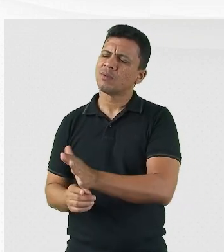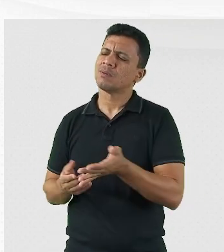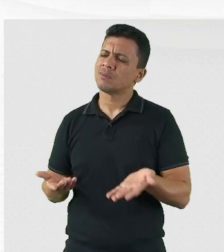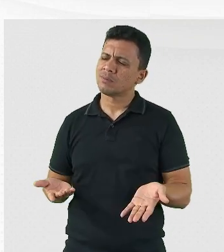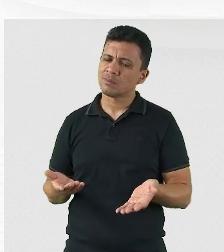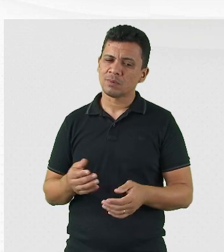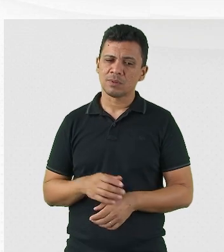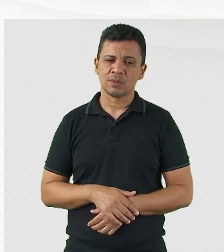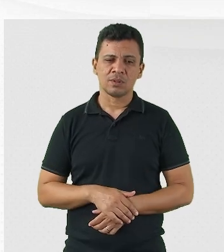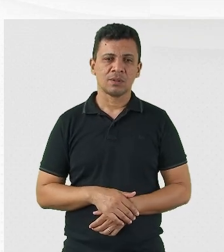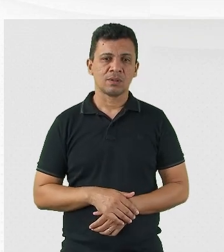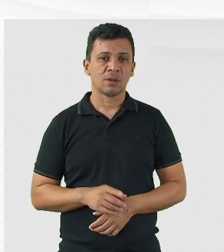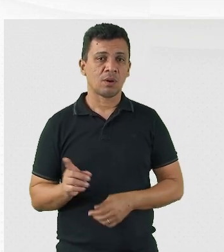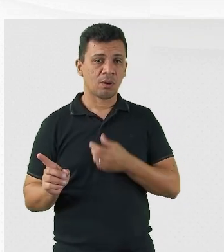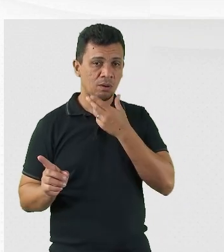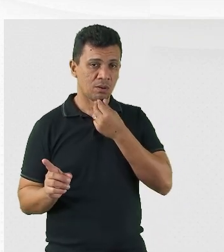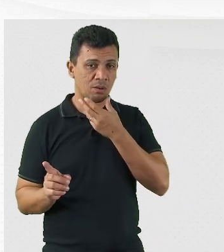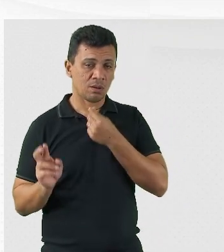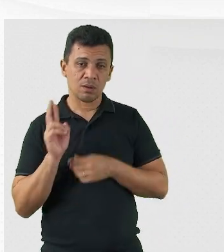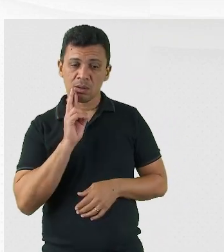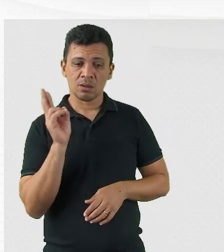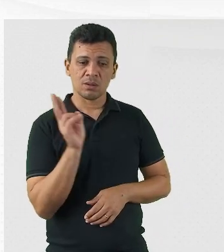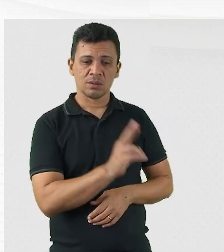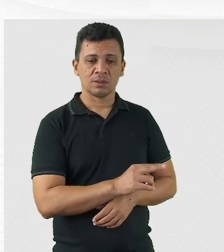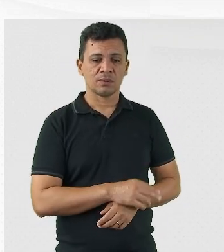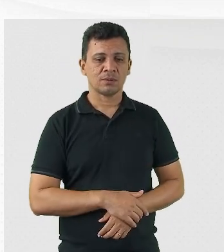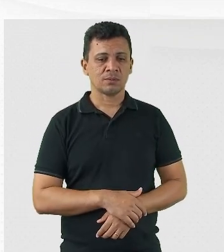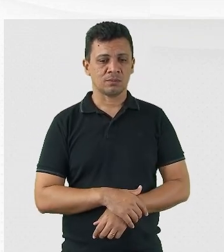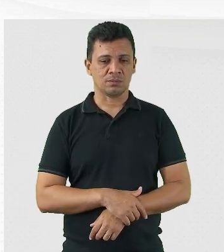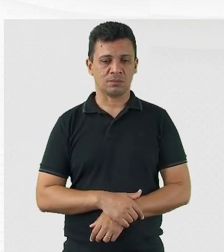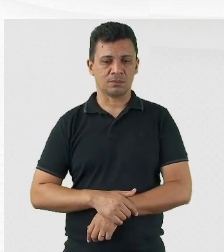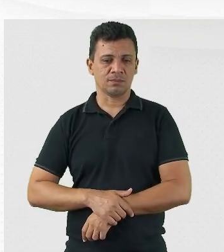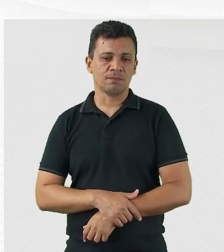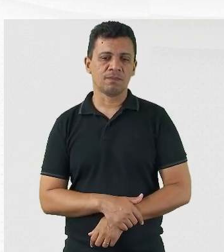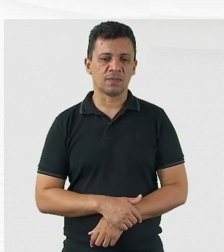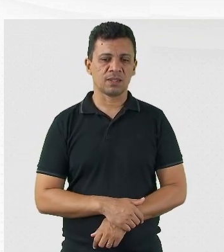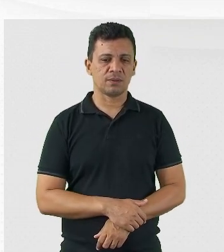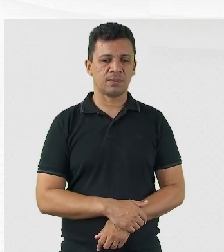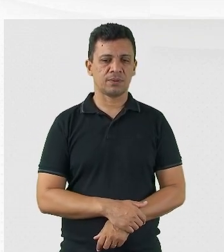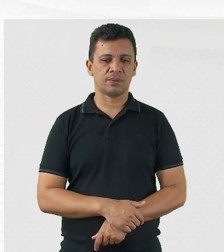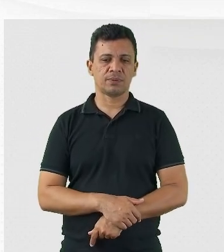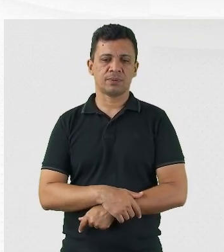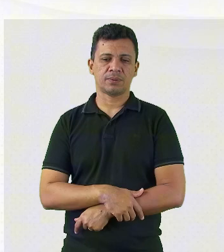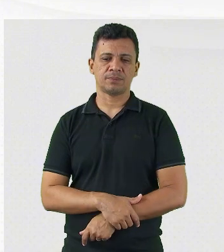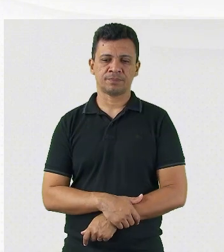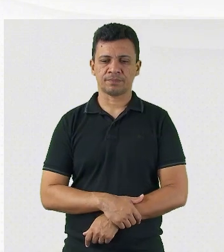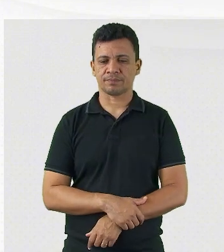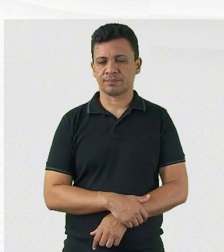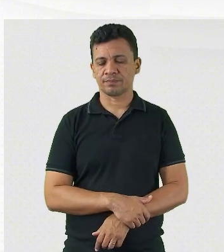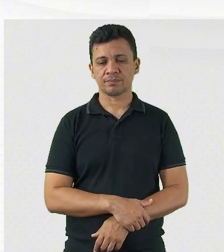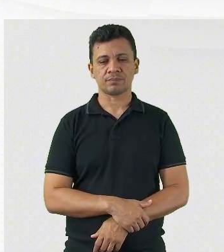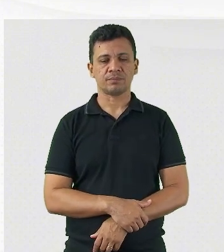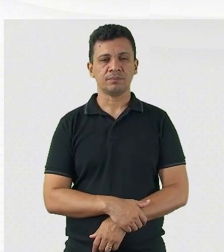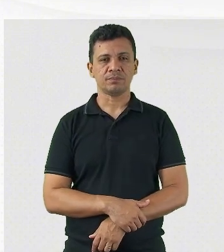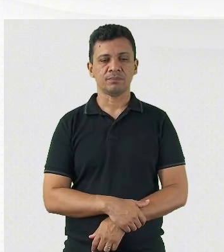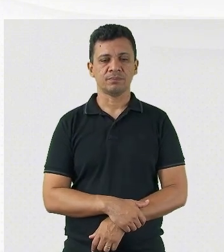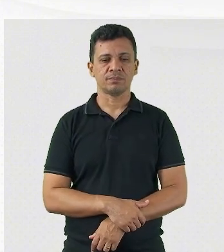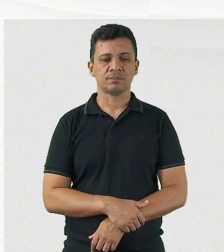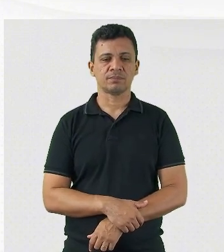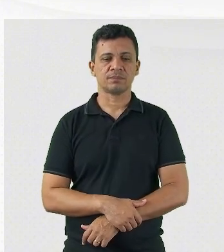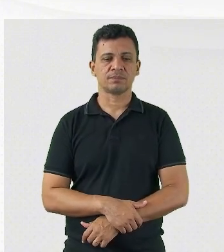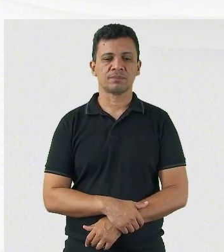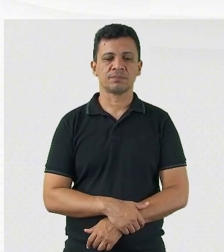Mr. Abrams responde: Hi, I would like to schedule a reservation for